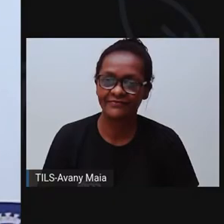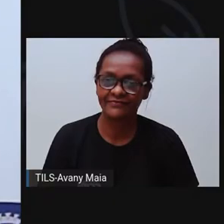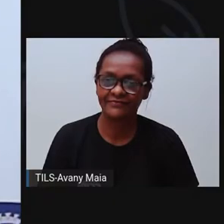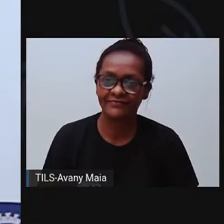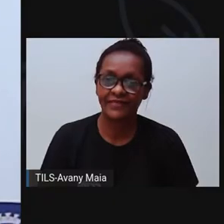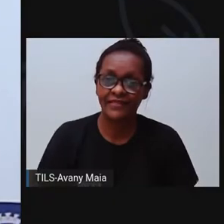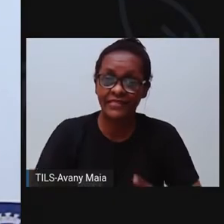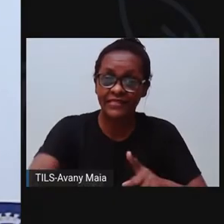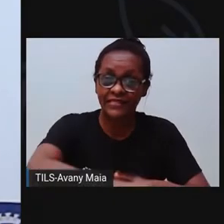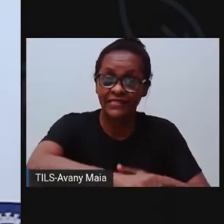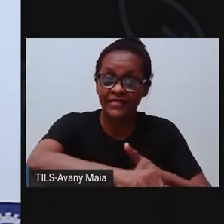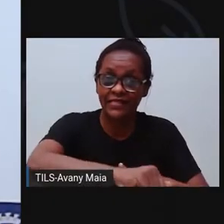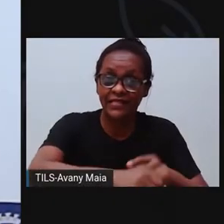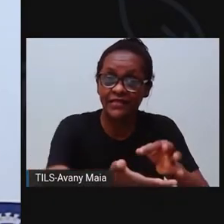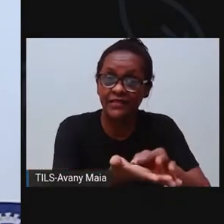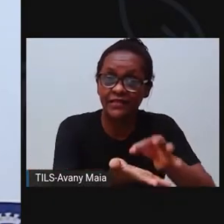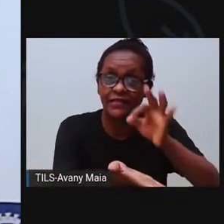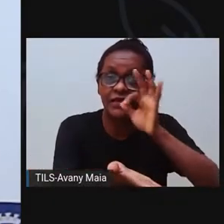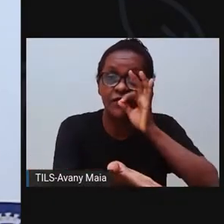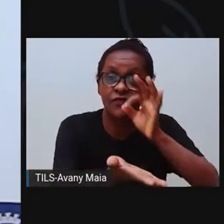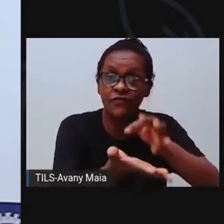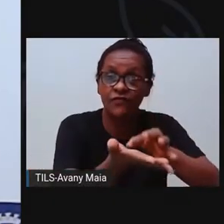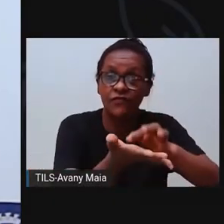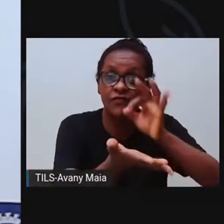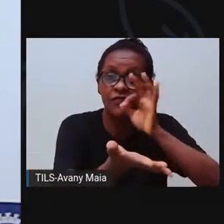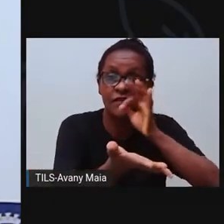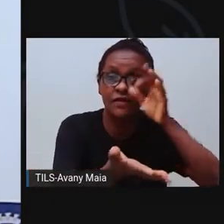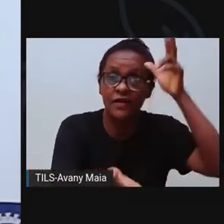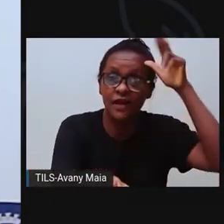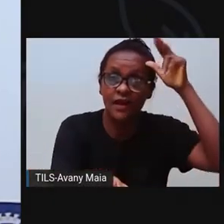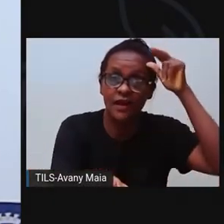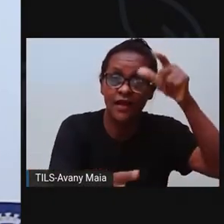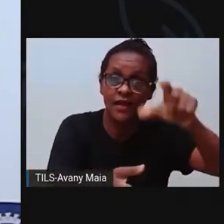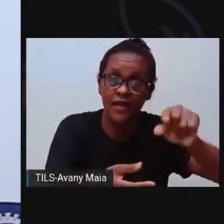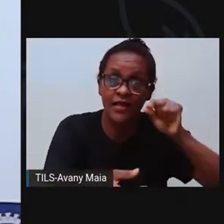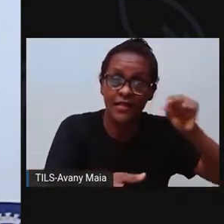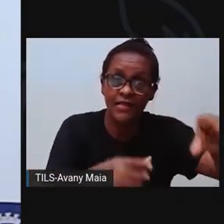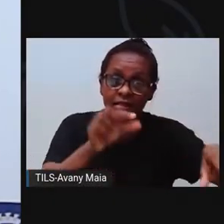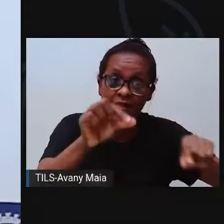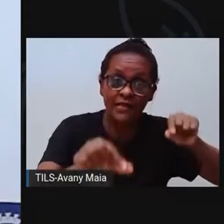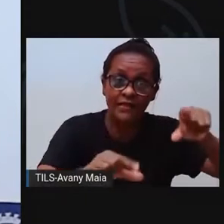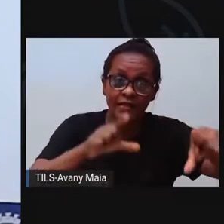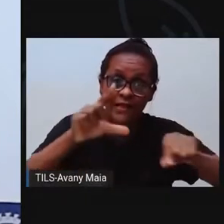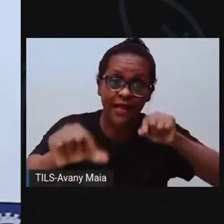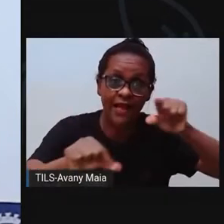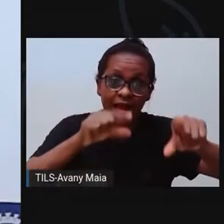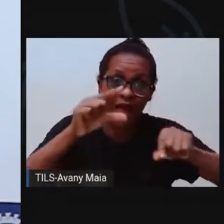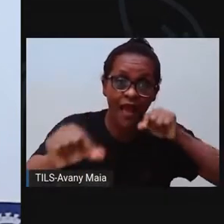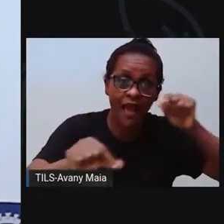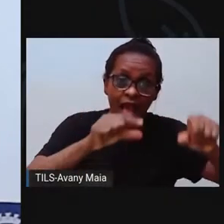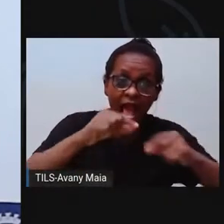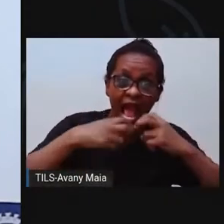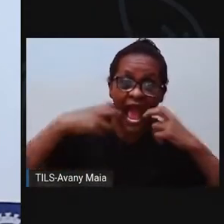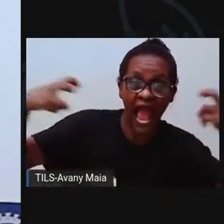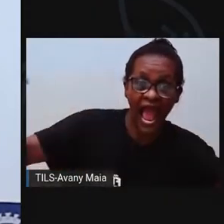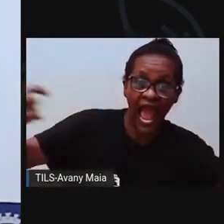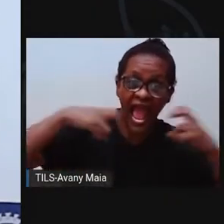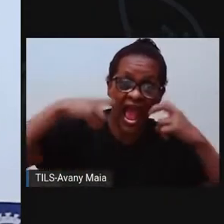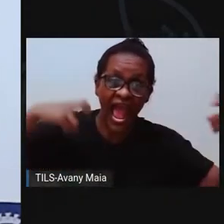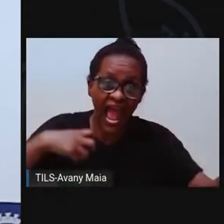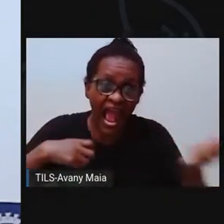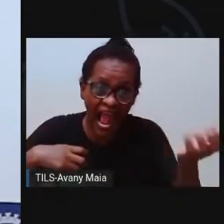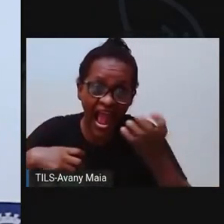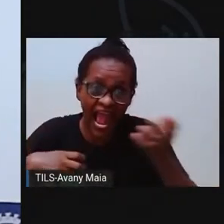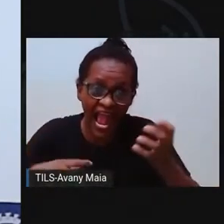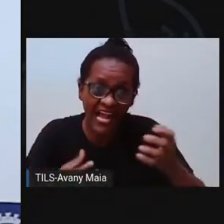Na hora do café da manhã, Coelhinho escolhia o que queria logo e começava a berrar. Eu